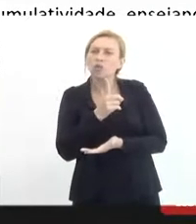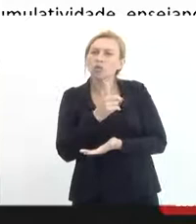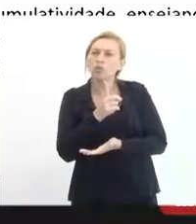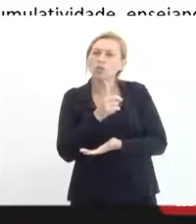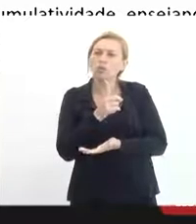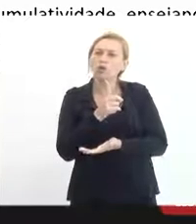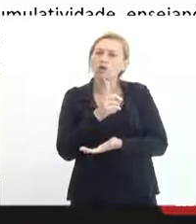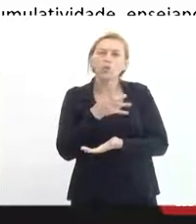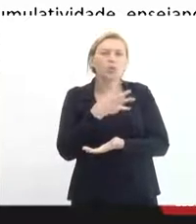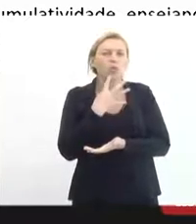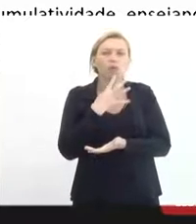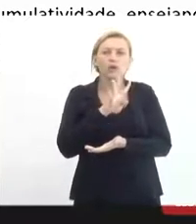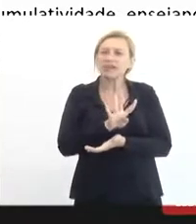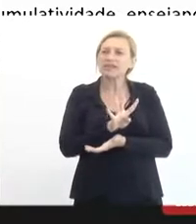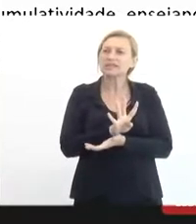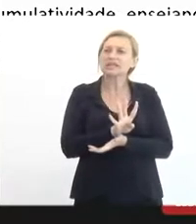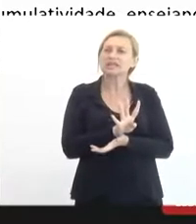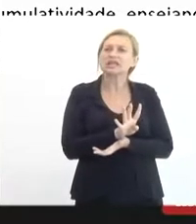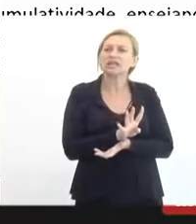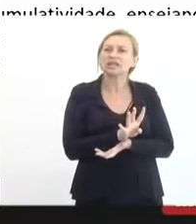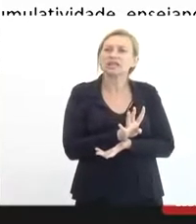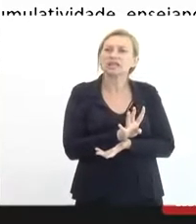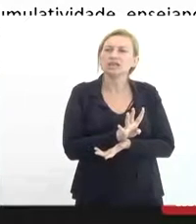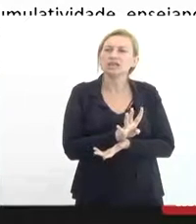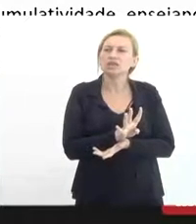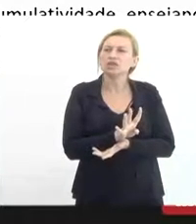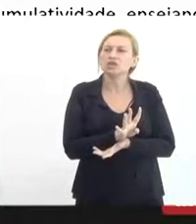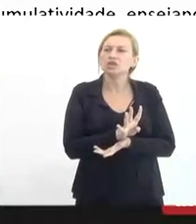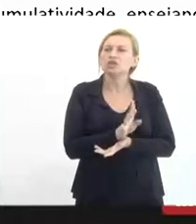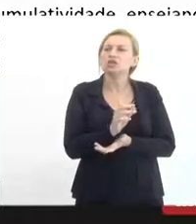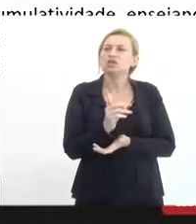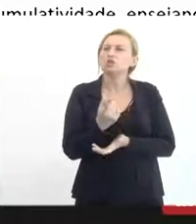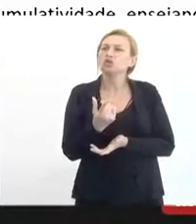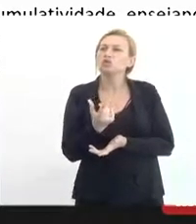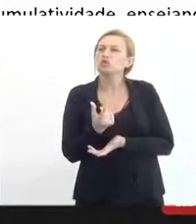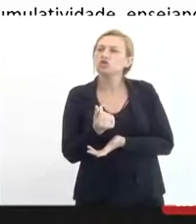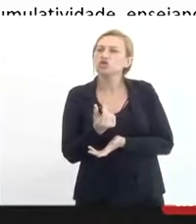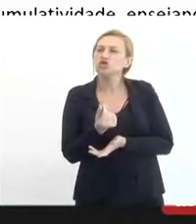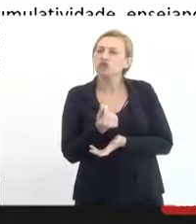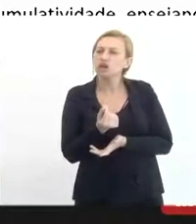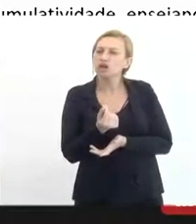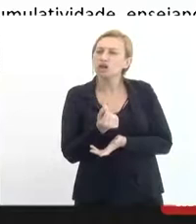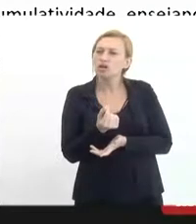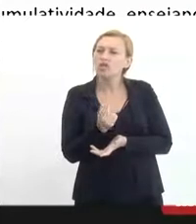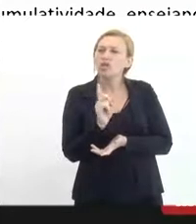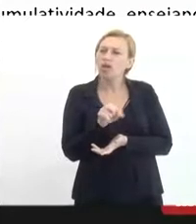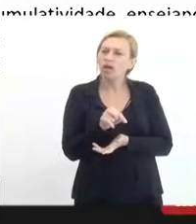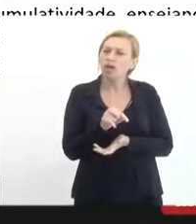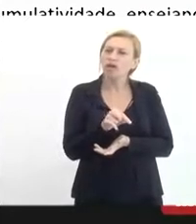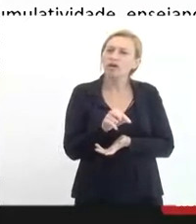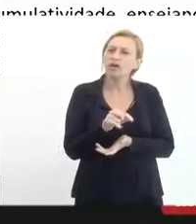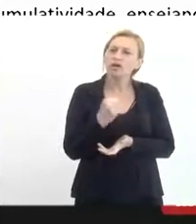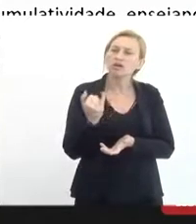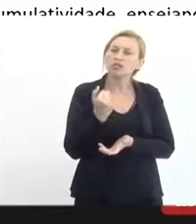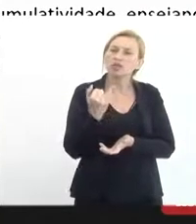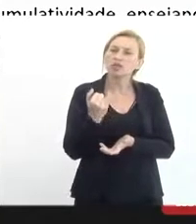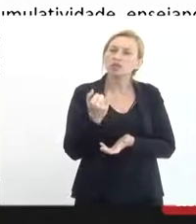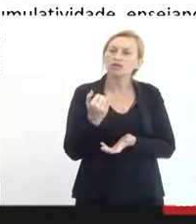ao não reconhecer que o crédito físico é um critério que está, a nosso